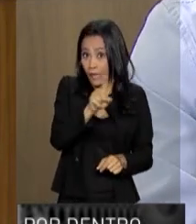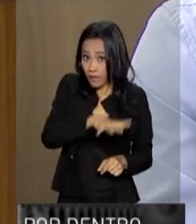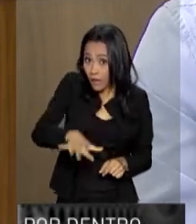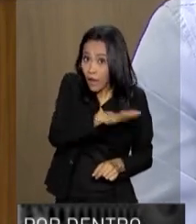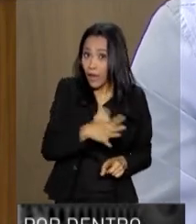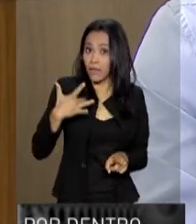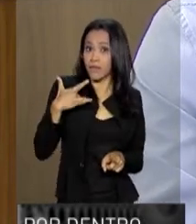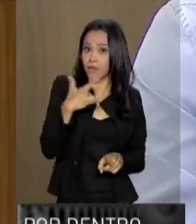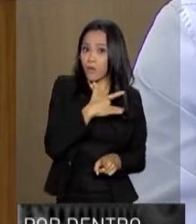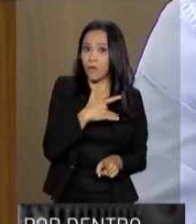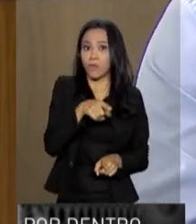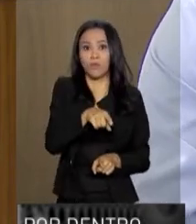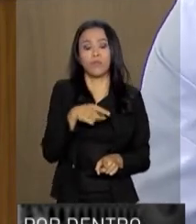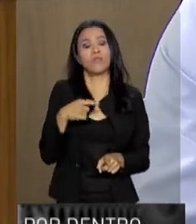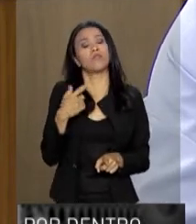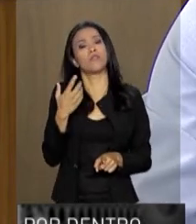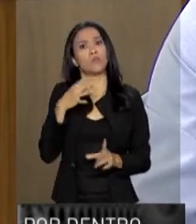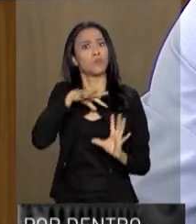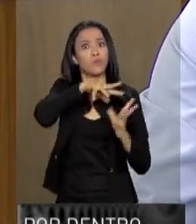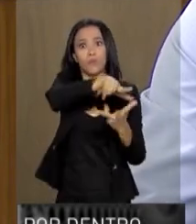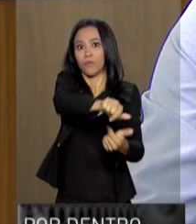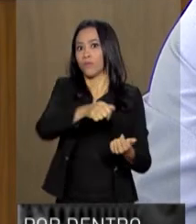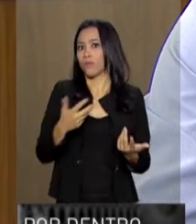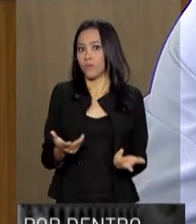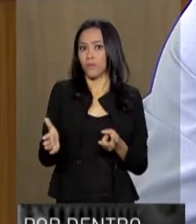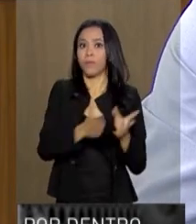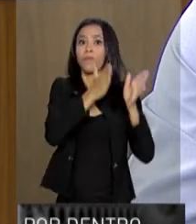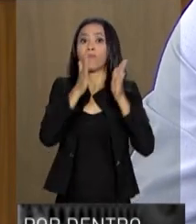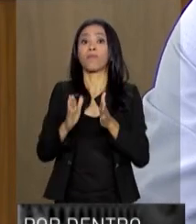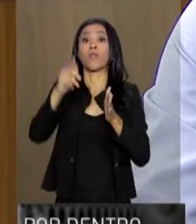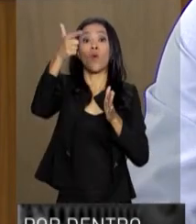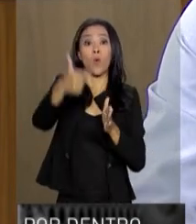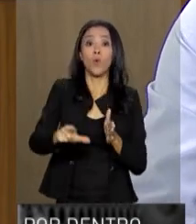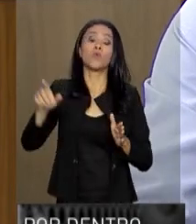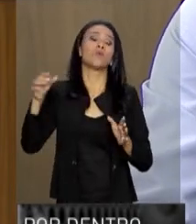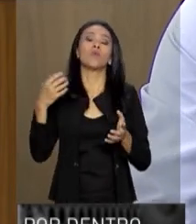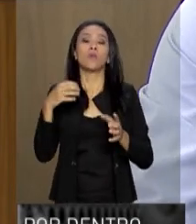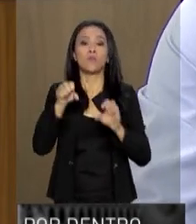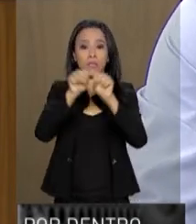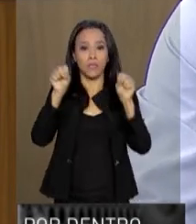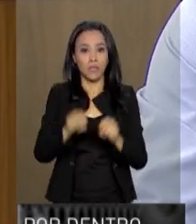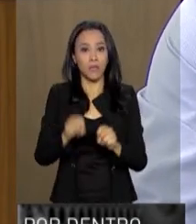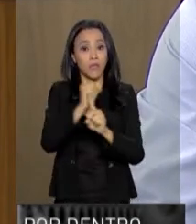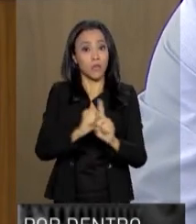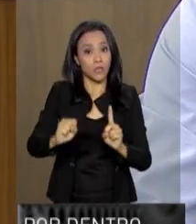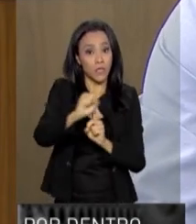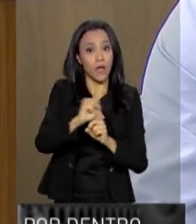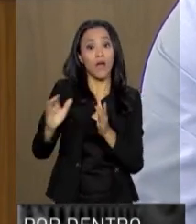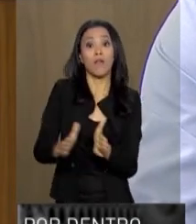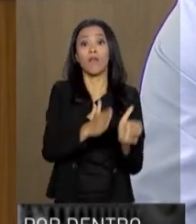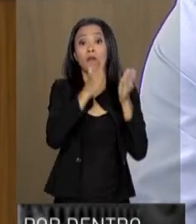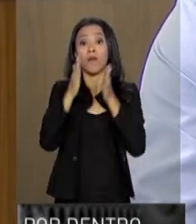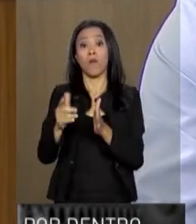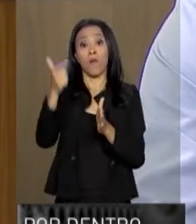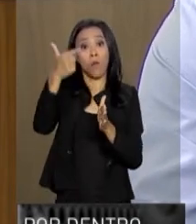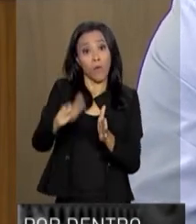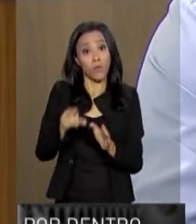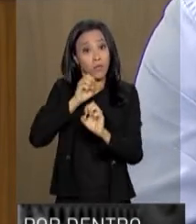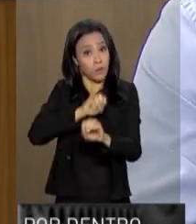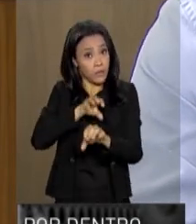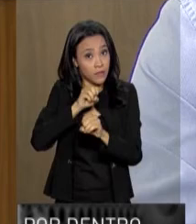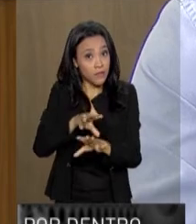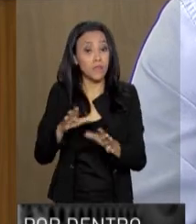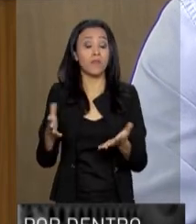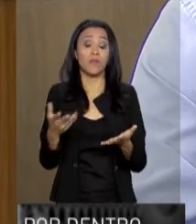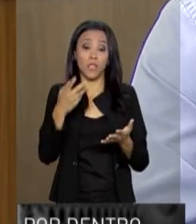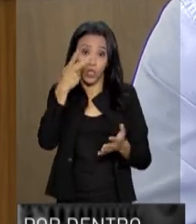da saúde pública no planeta temos o sistema único da assistência social o sistema de educação e um país como o nosso que é